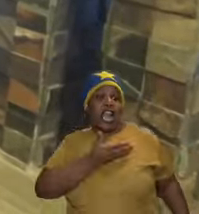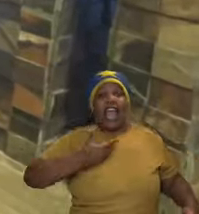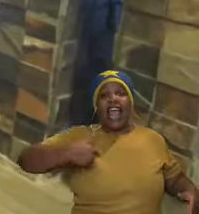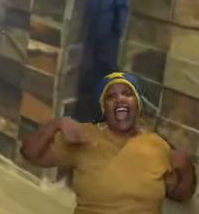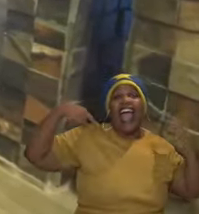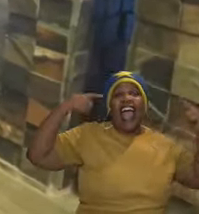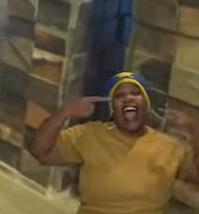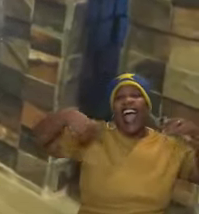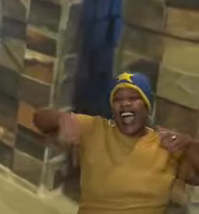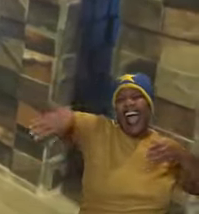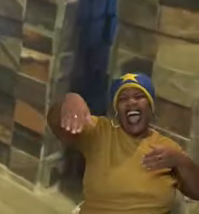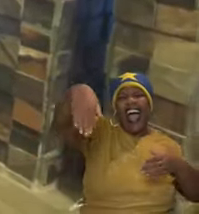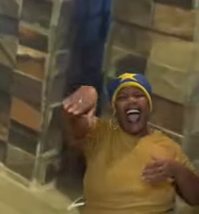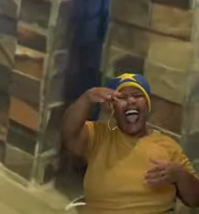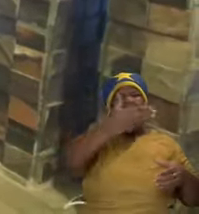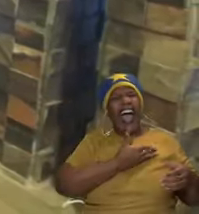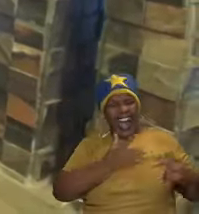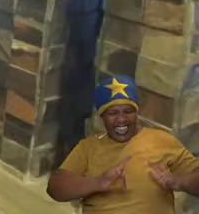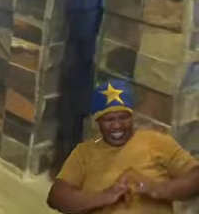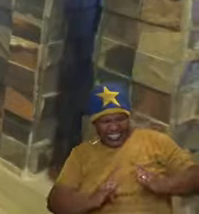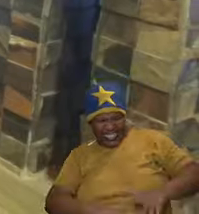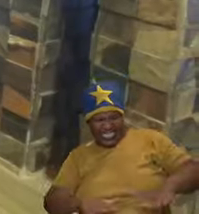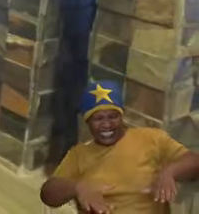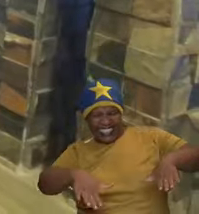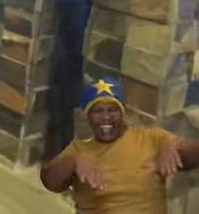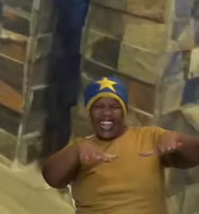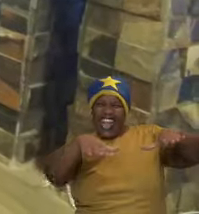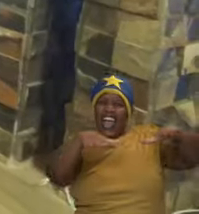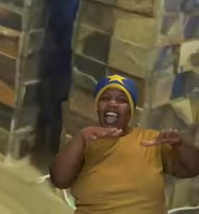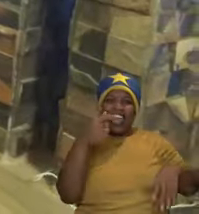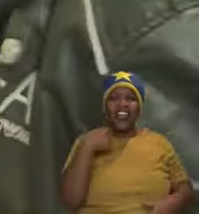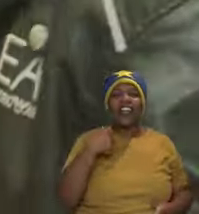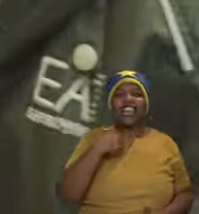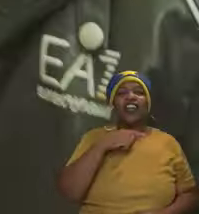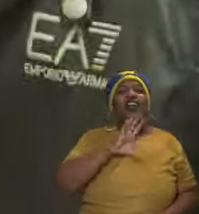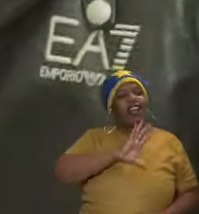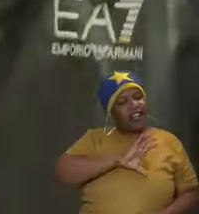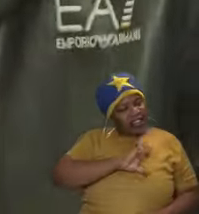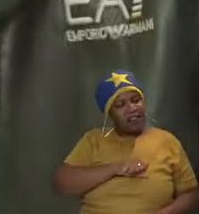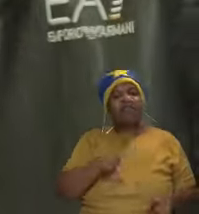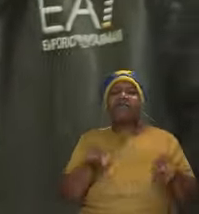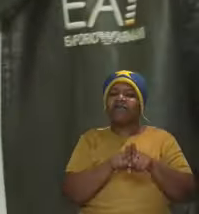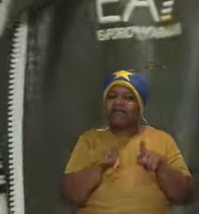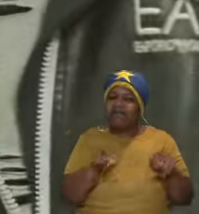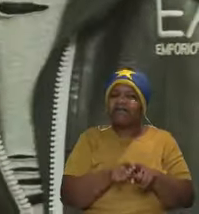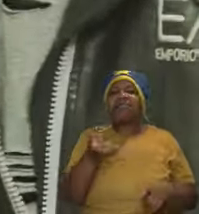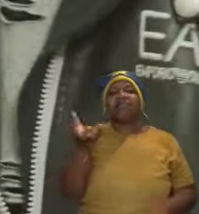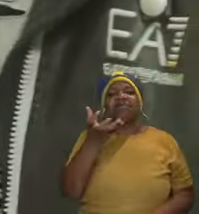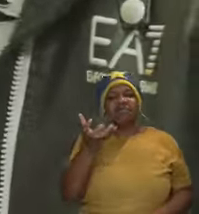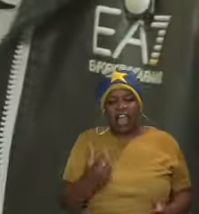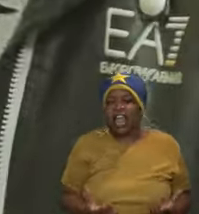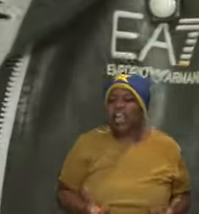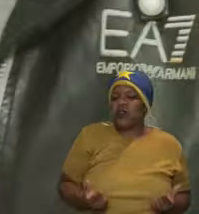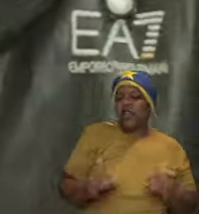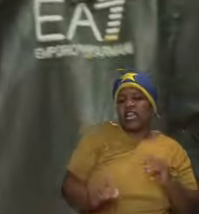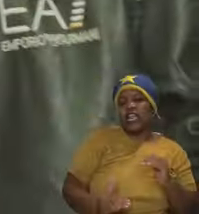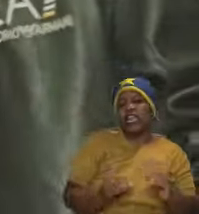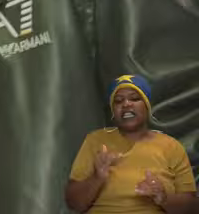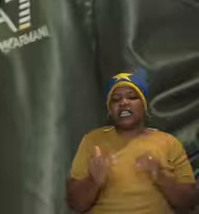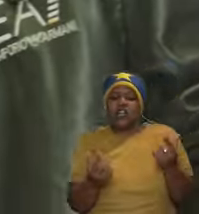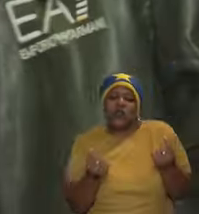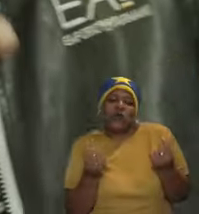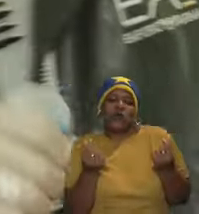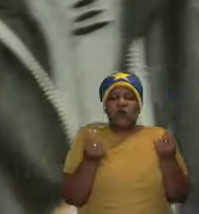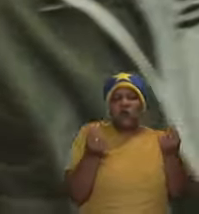os loucos do bairro inteiro. Quero os prêmios e amor também. Quero crescer e ganhar